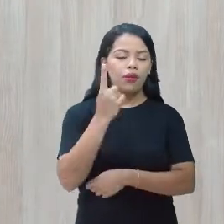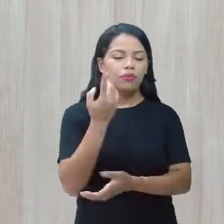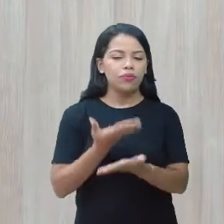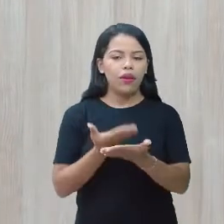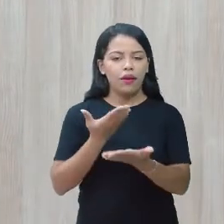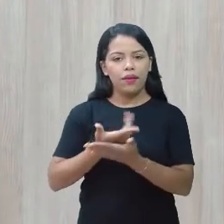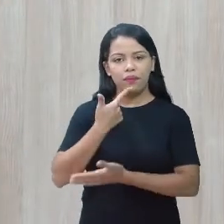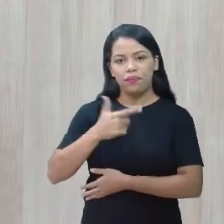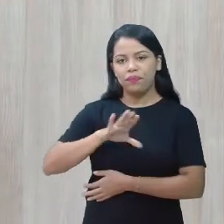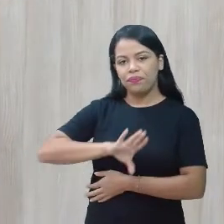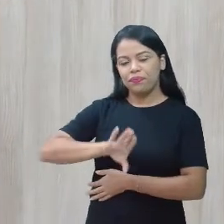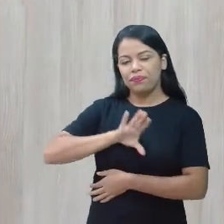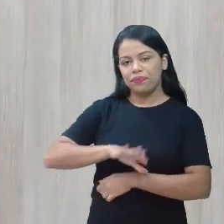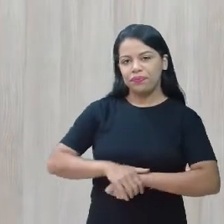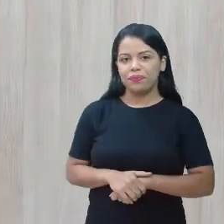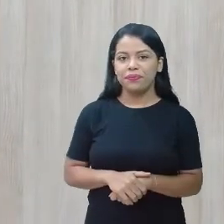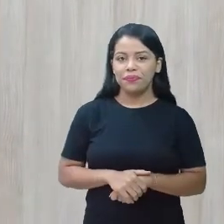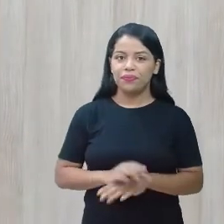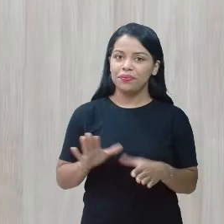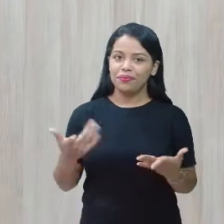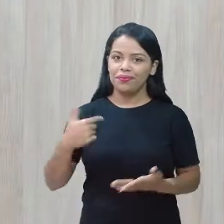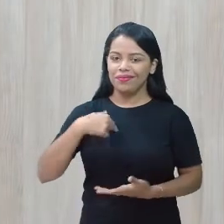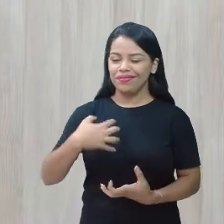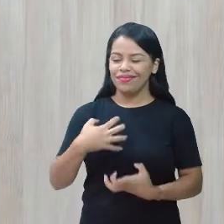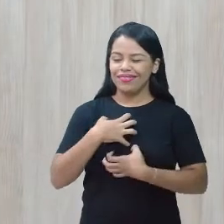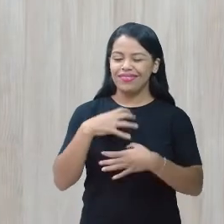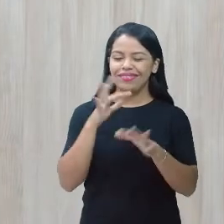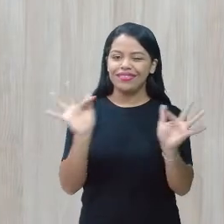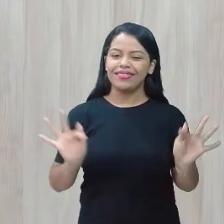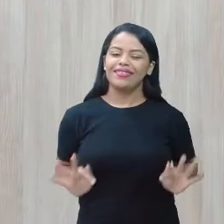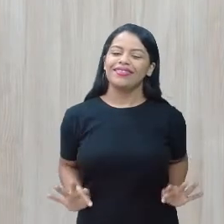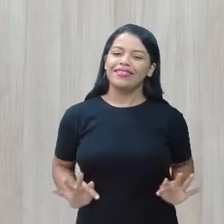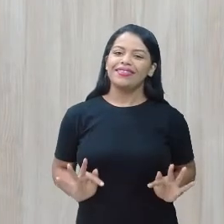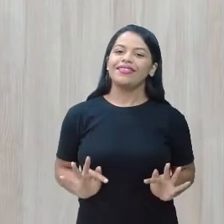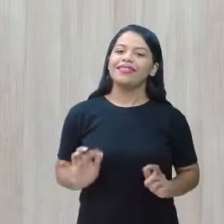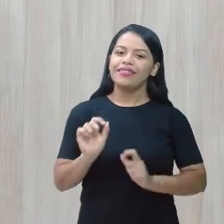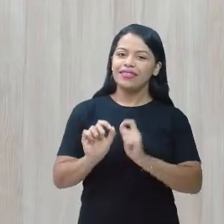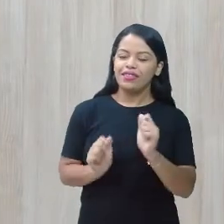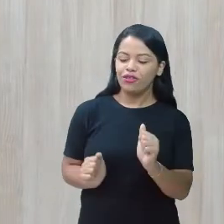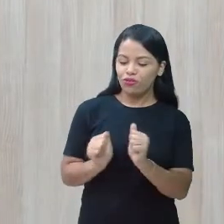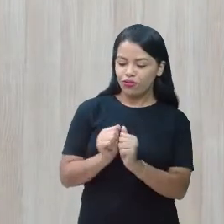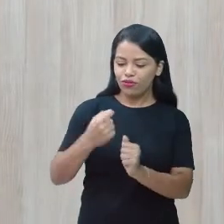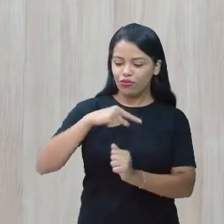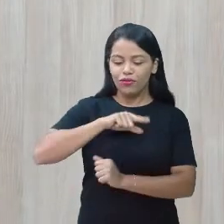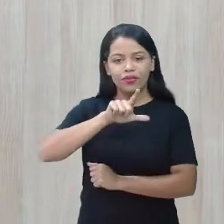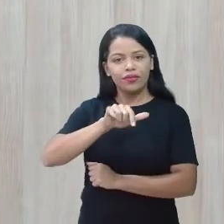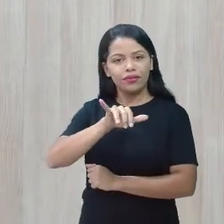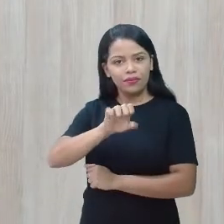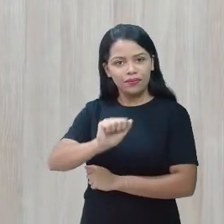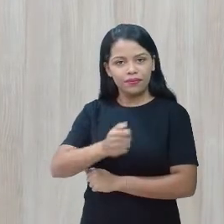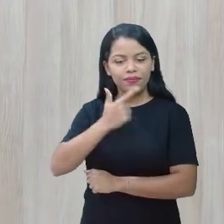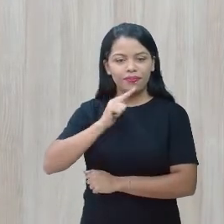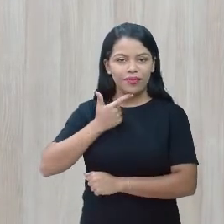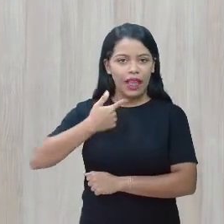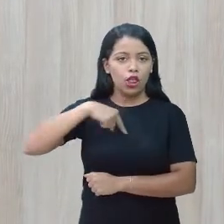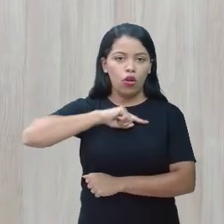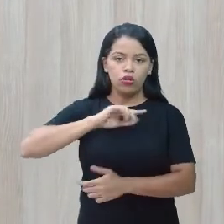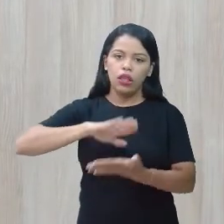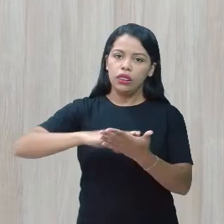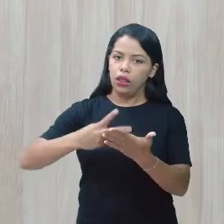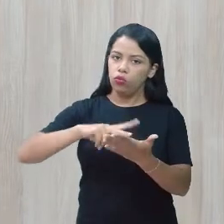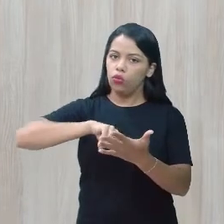língua portuguesa e temos a alegria, o privilégio de termos Lais, a nossa